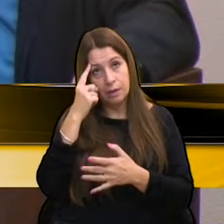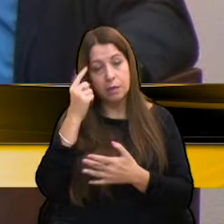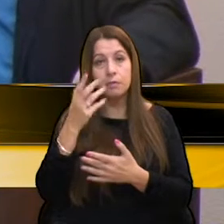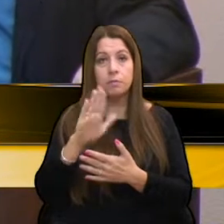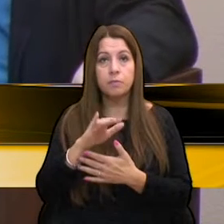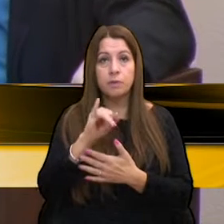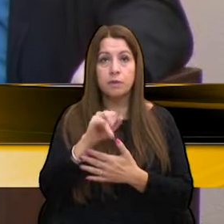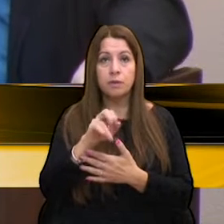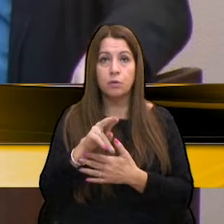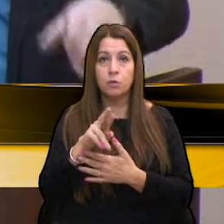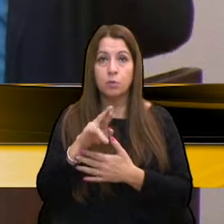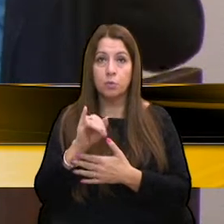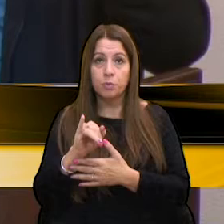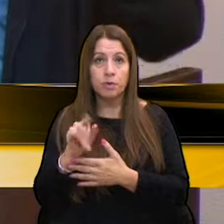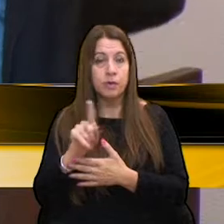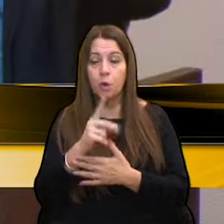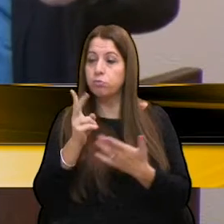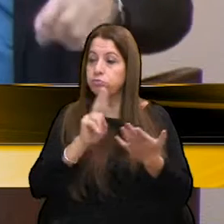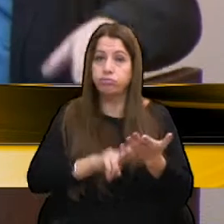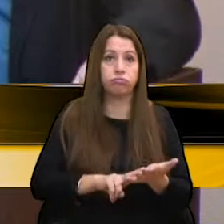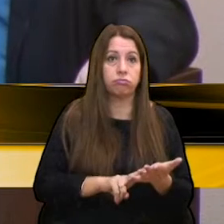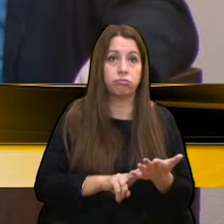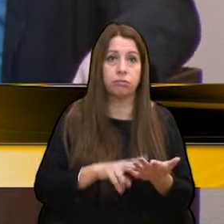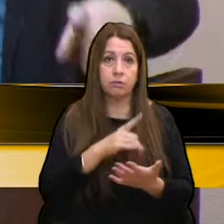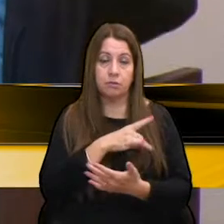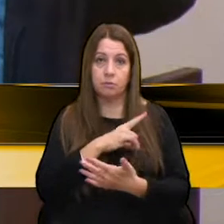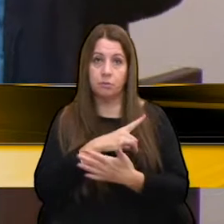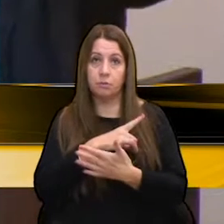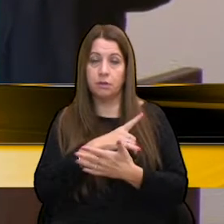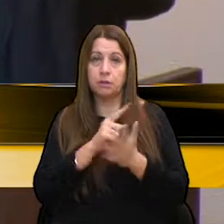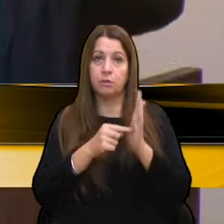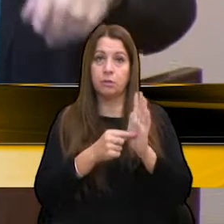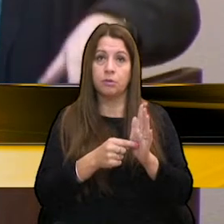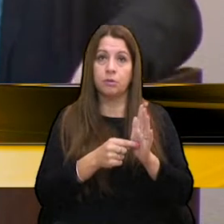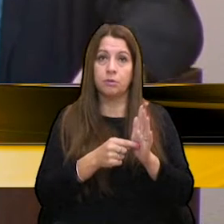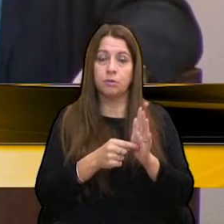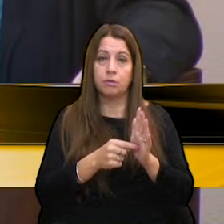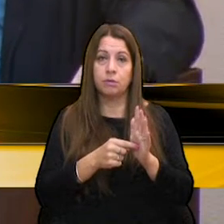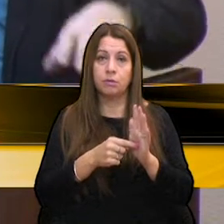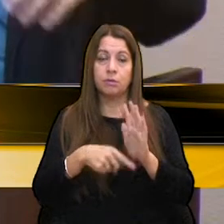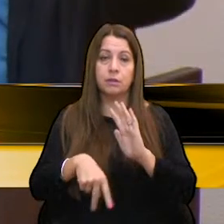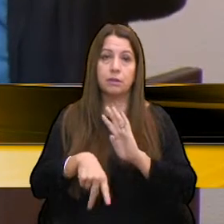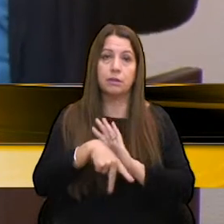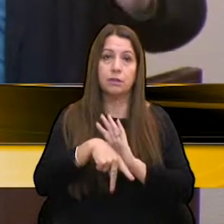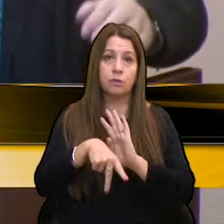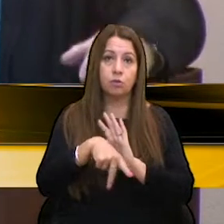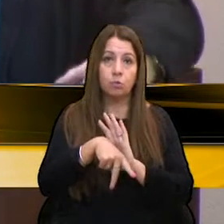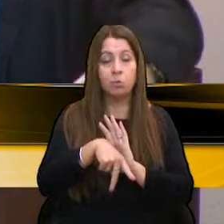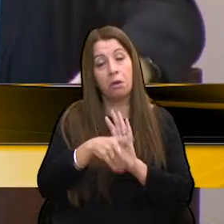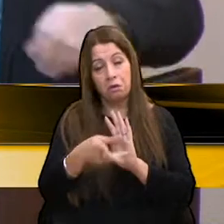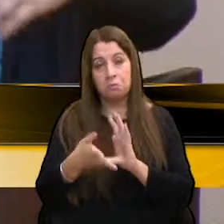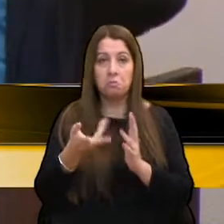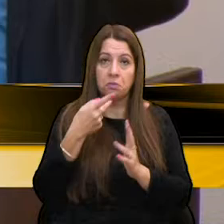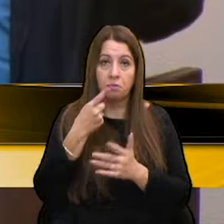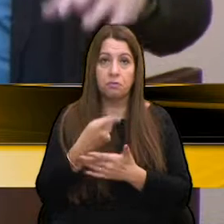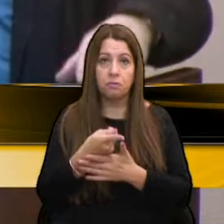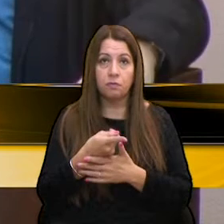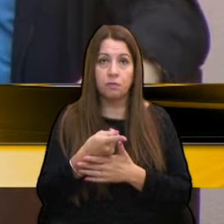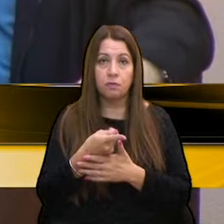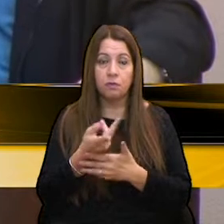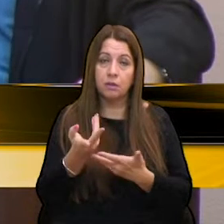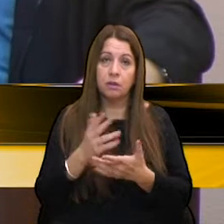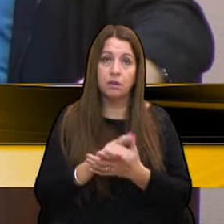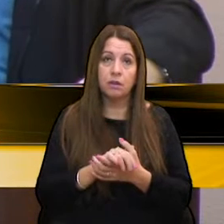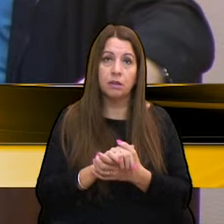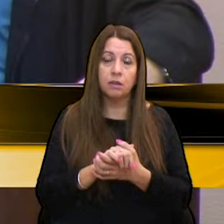de Yuri não assumiu porque ficou com medo de colocar o seu patrimônio, dito patrimônio, né, a conversa